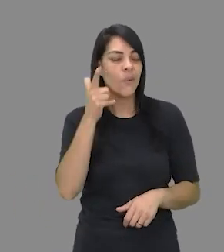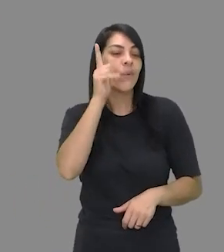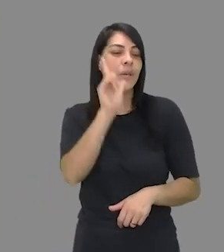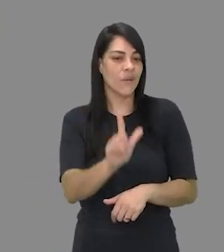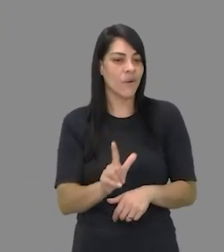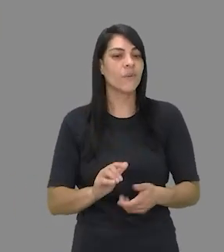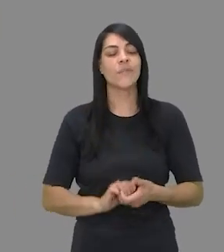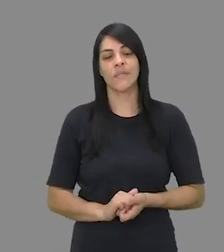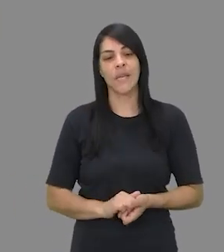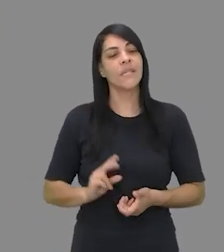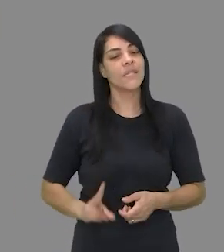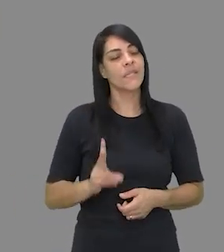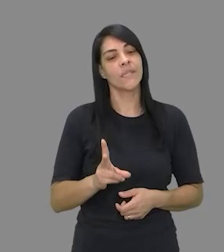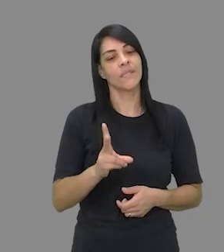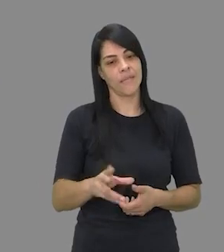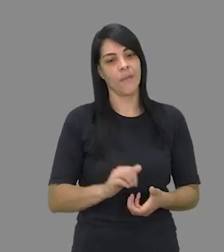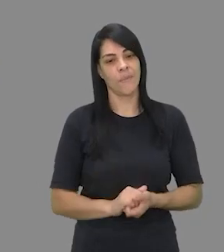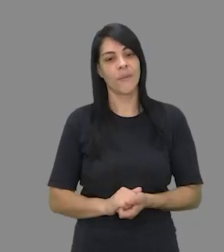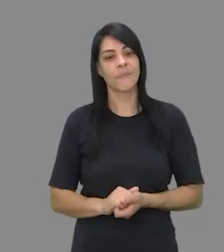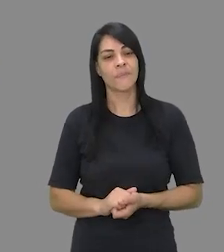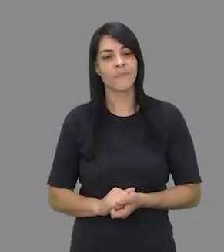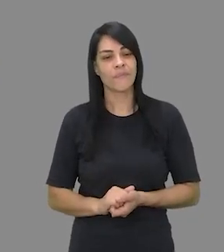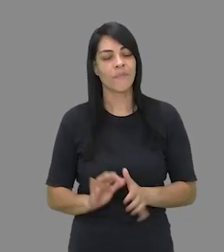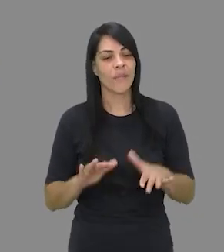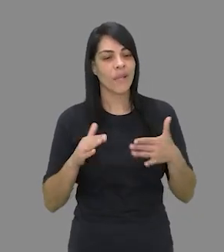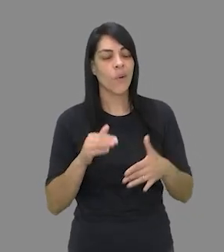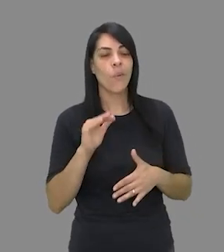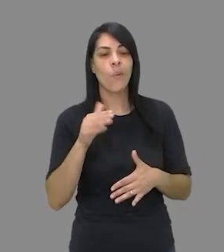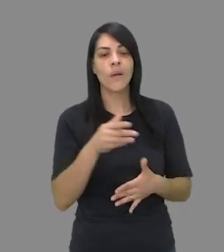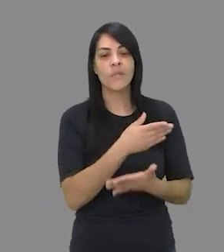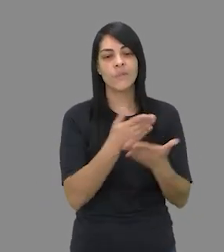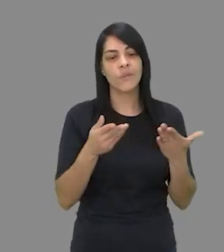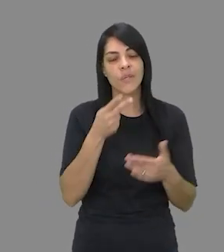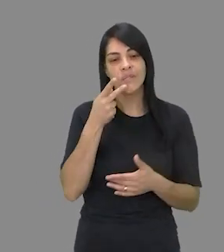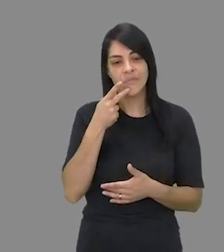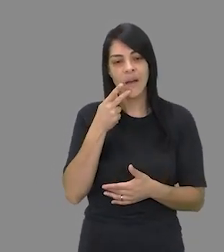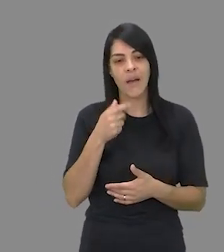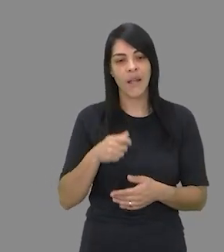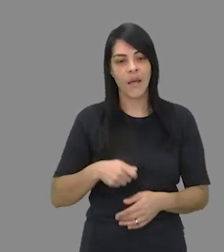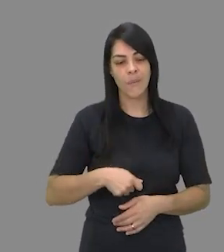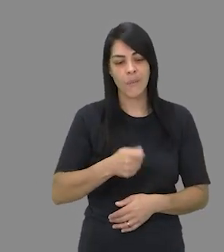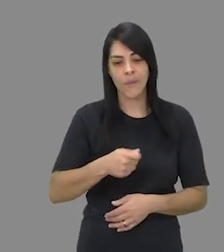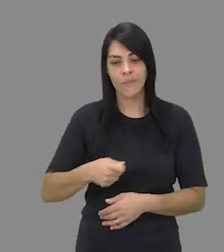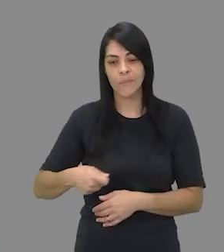batendo sempre na parte do adversário. Então, quando a gente fala, aí o ping-pong